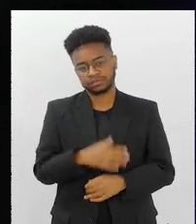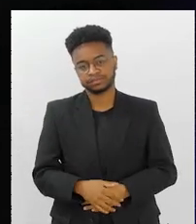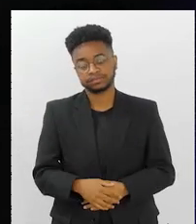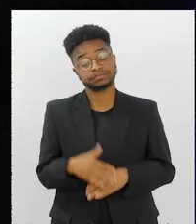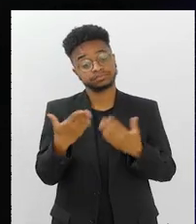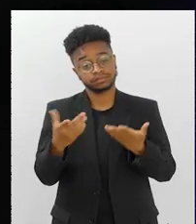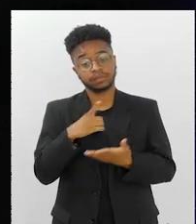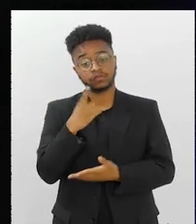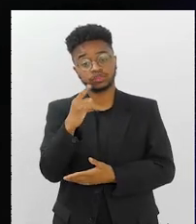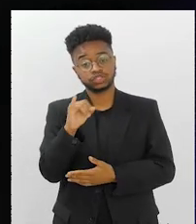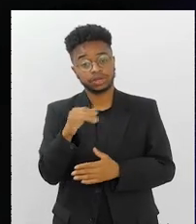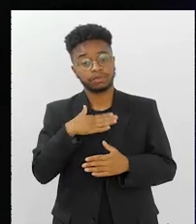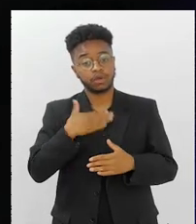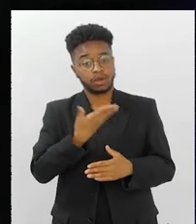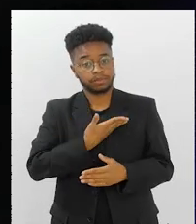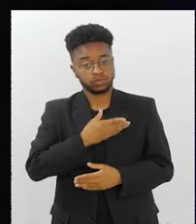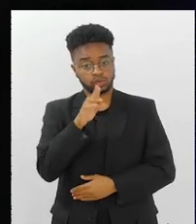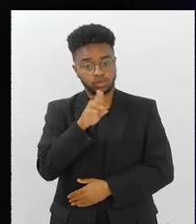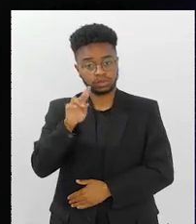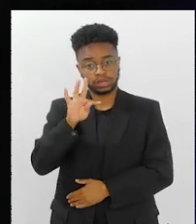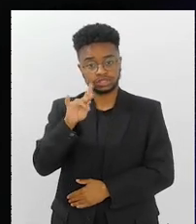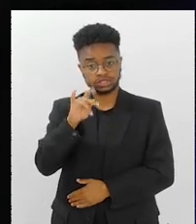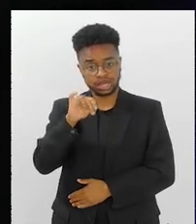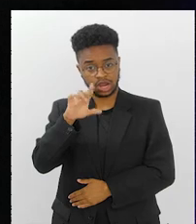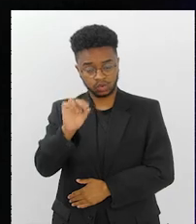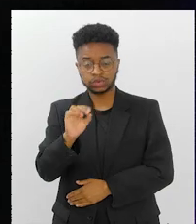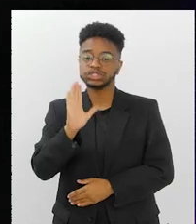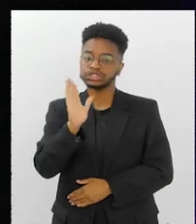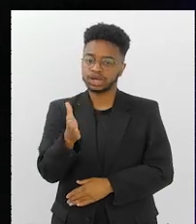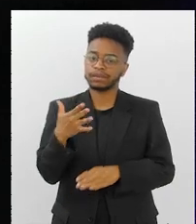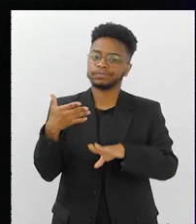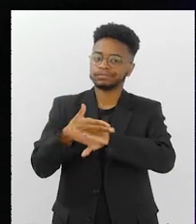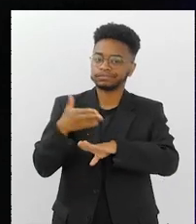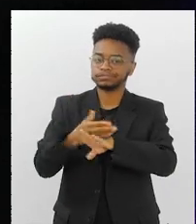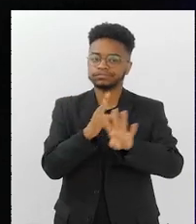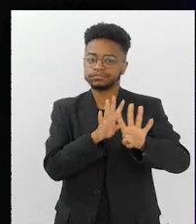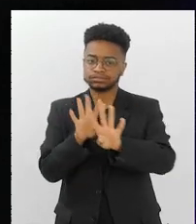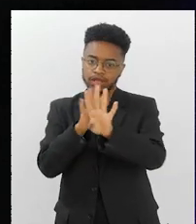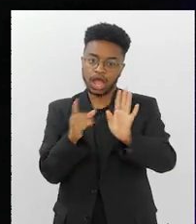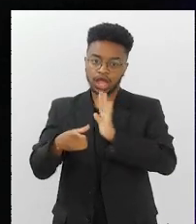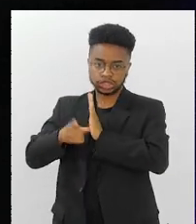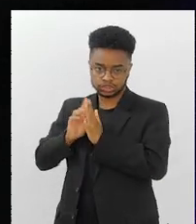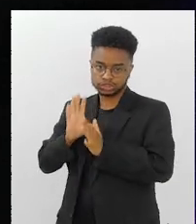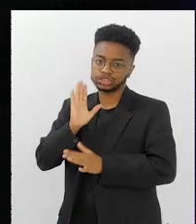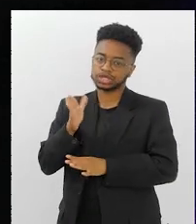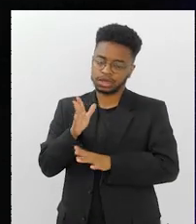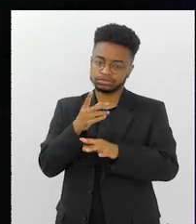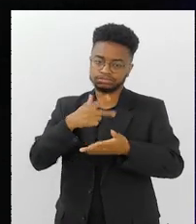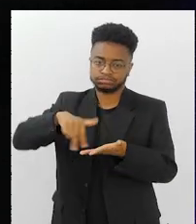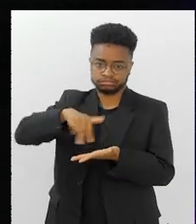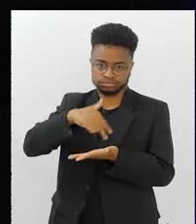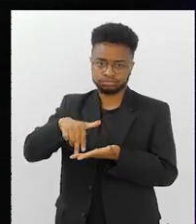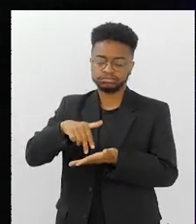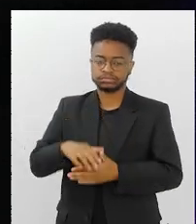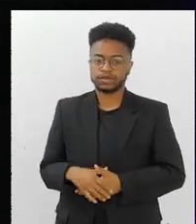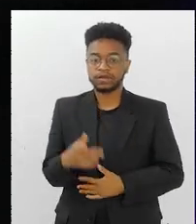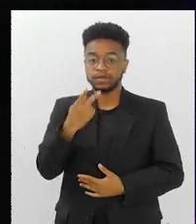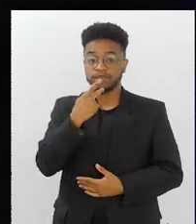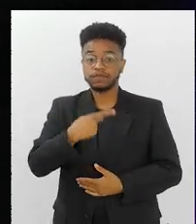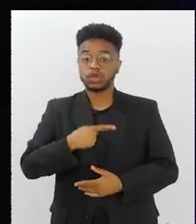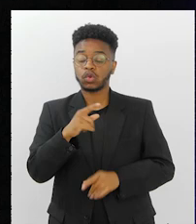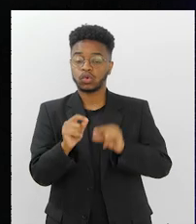aí um belo dia um amigo meu thgo que já fazia comissão antes de mim já tava nesse meio bailarino